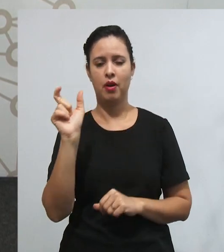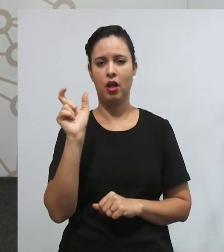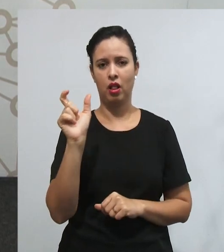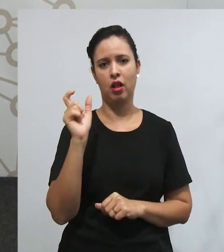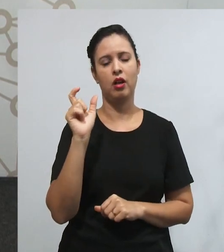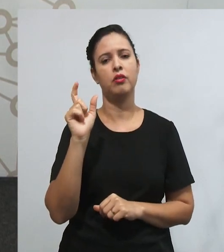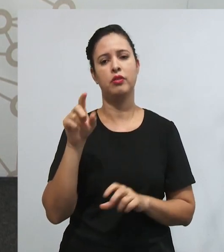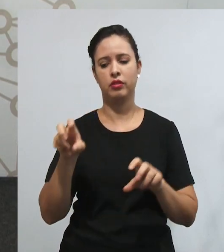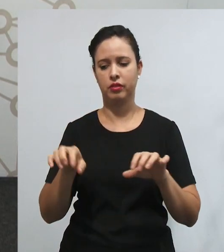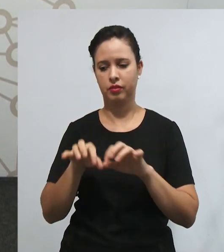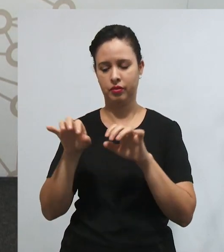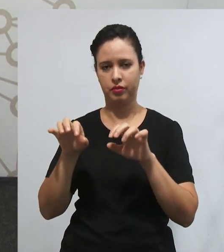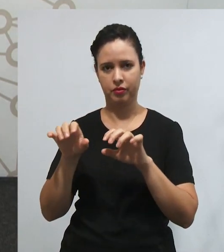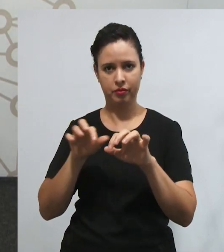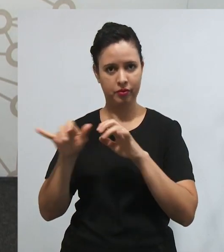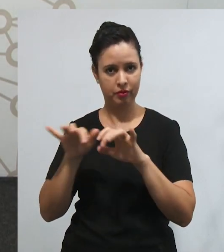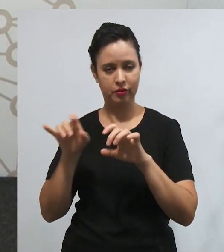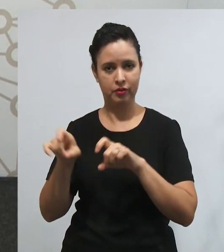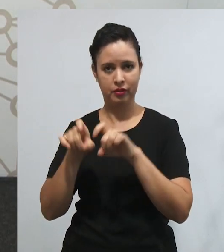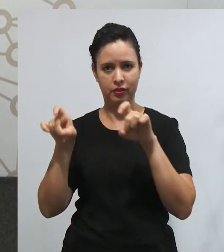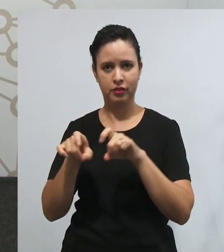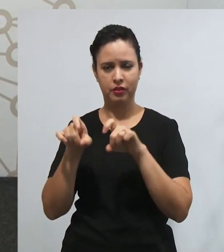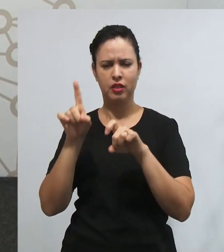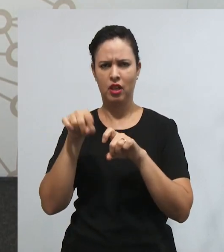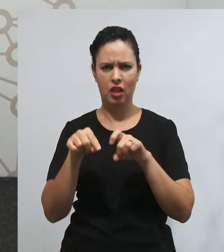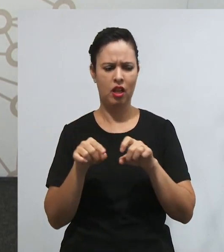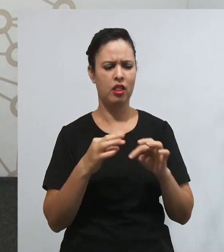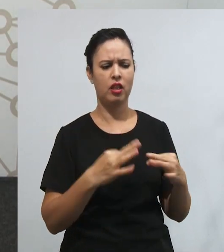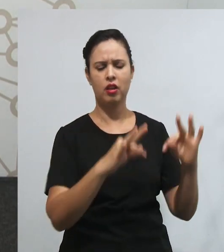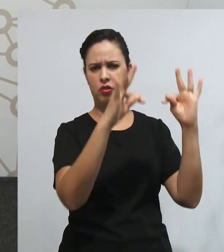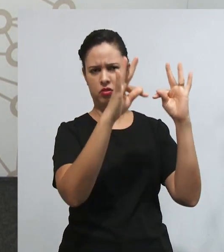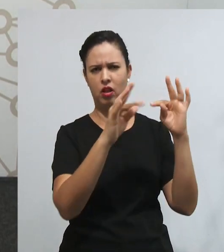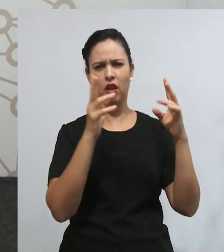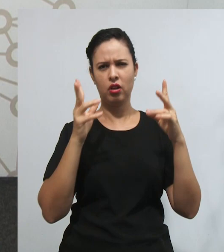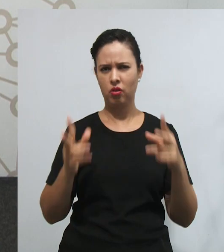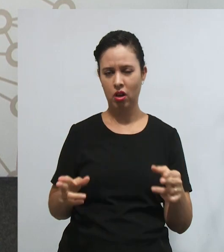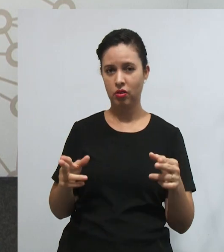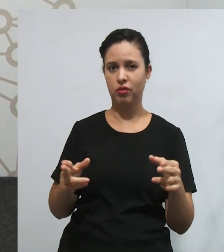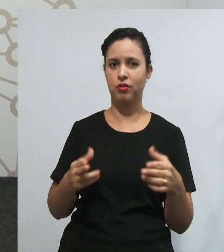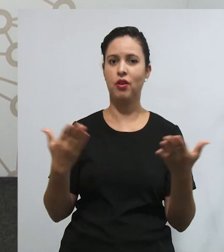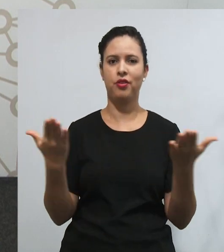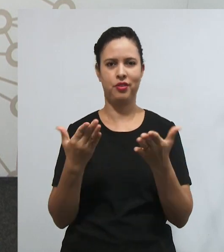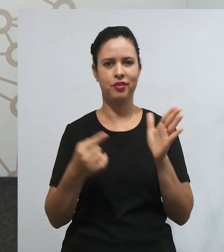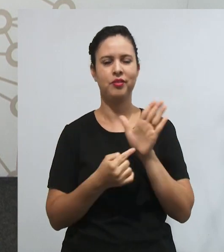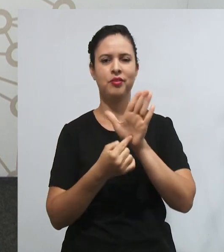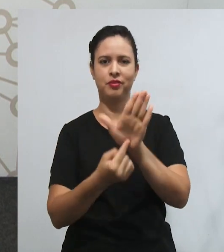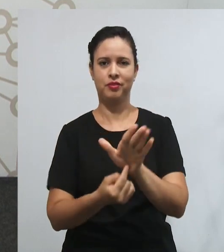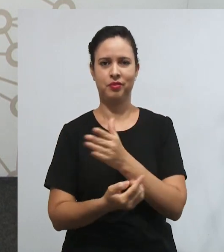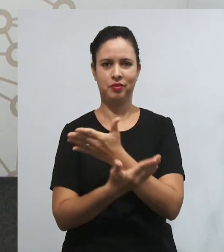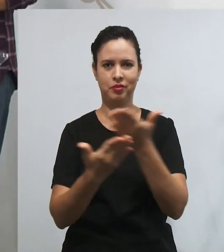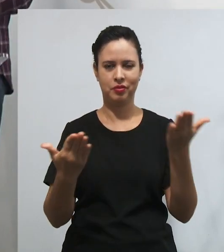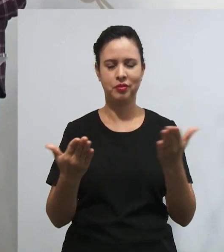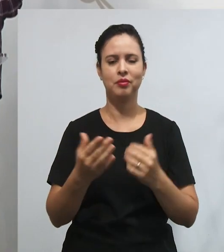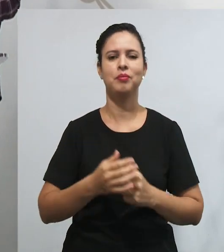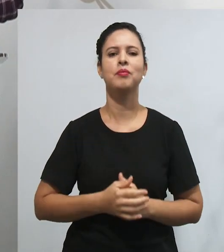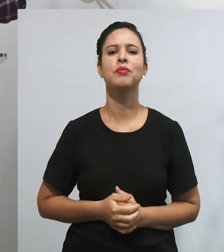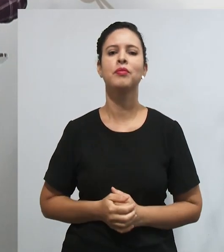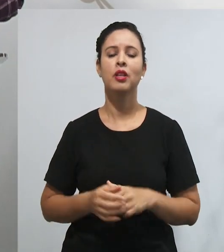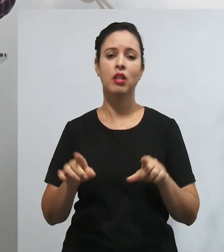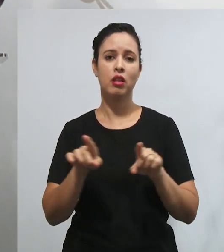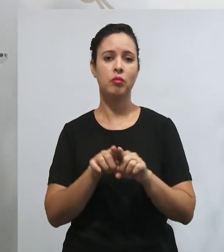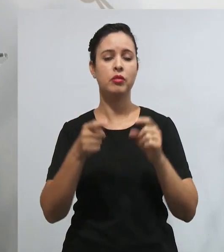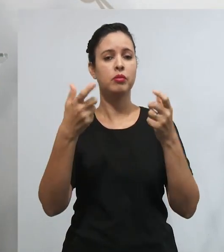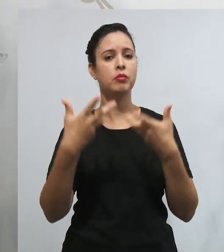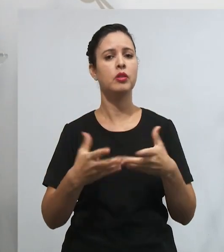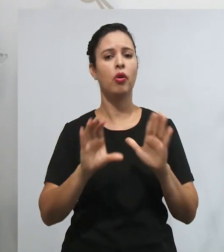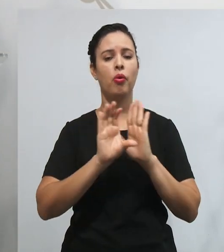tecnologia. Será que quando a gente fala de informática, a gente está falando também de tecnologia? Então a gente vai trazer esse questionamento aqui para vocês, trazendo a definição,